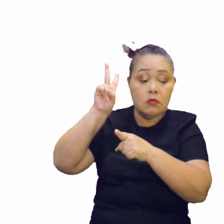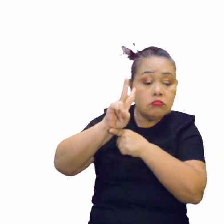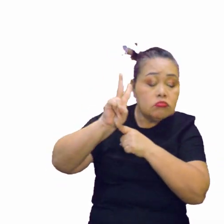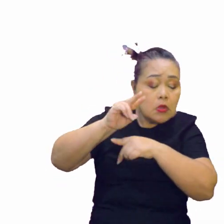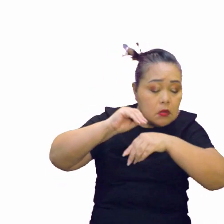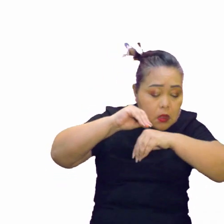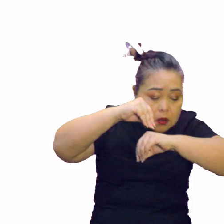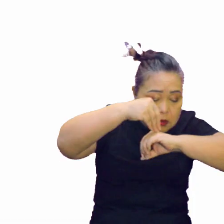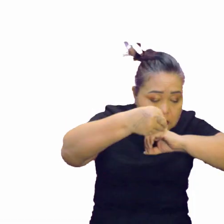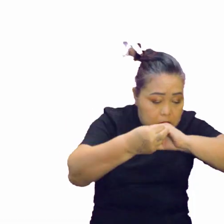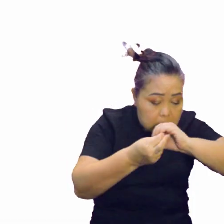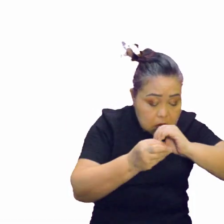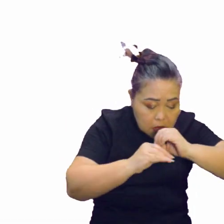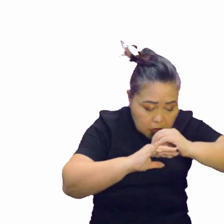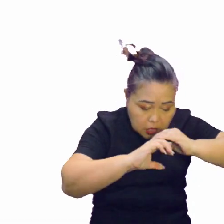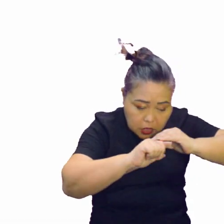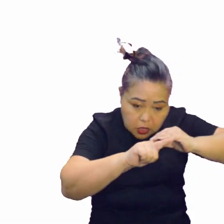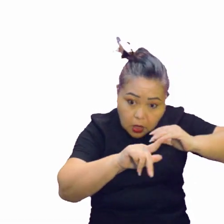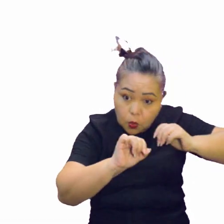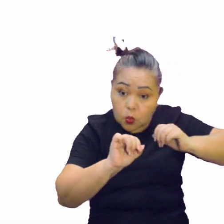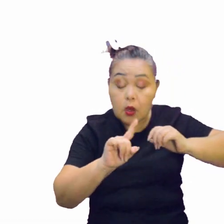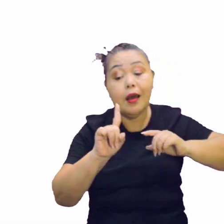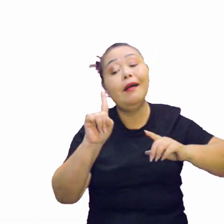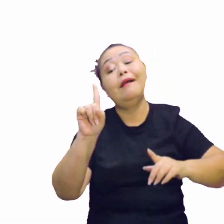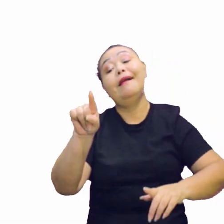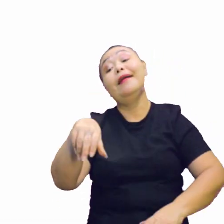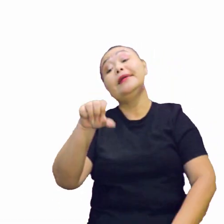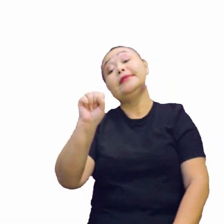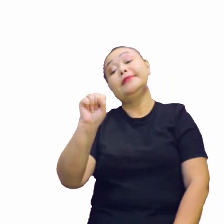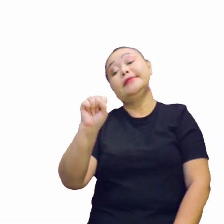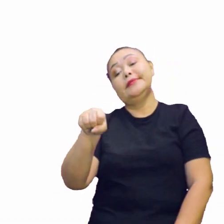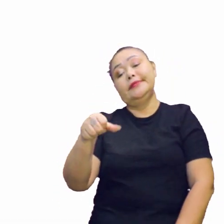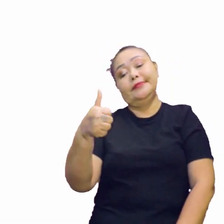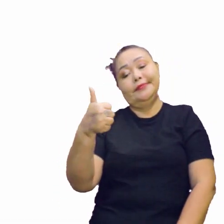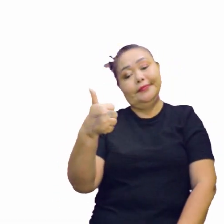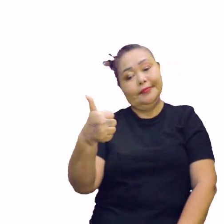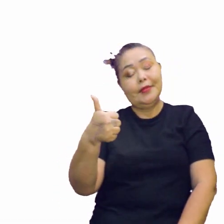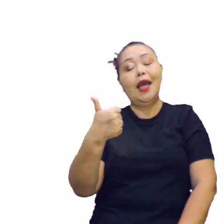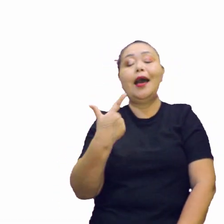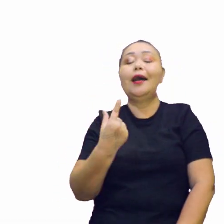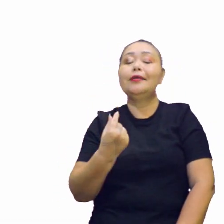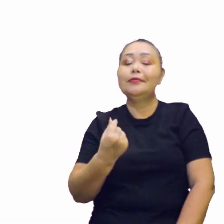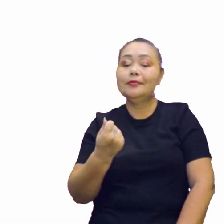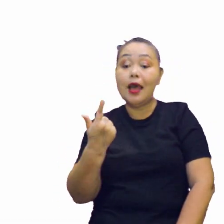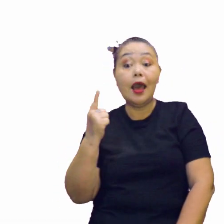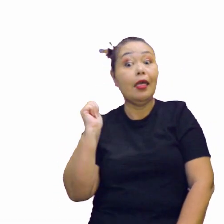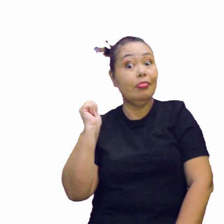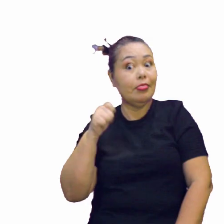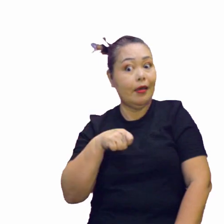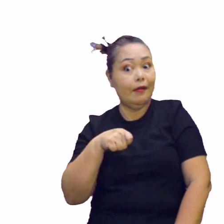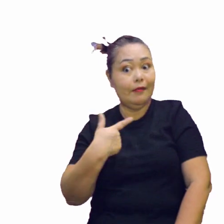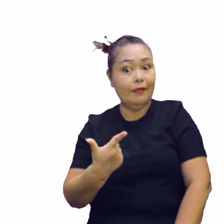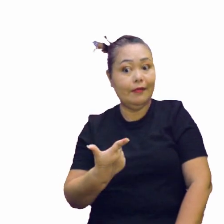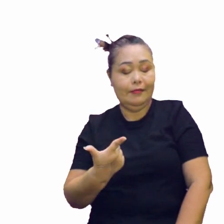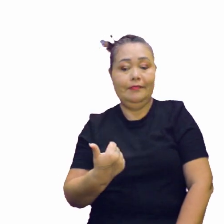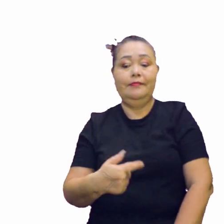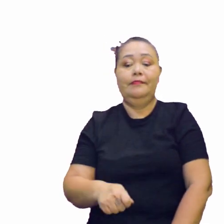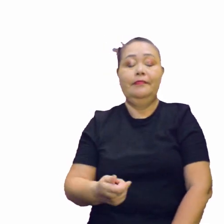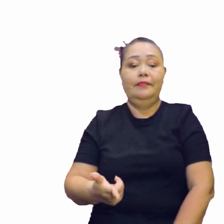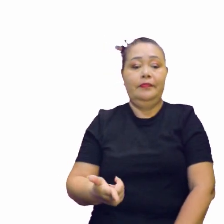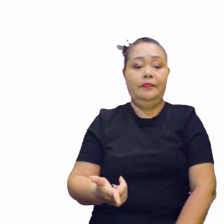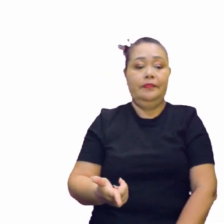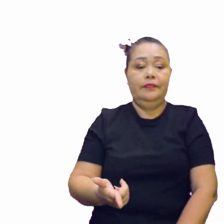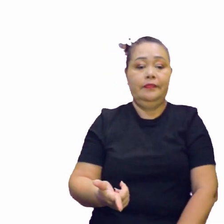daquele solo. Aí sim é economicamente viável. Aí sim